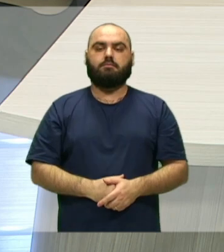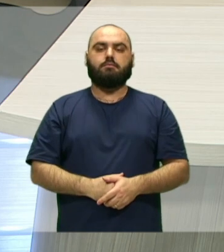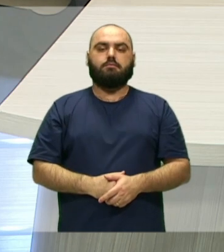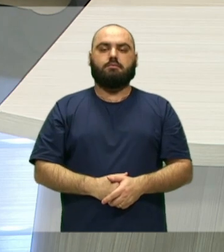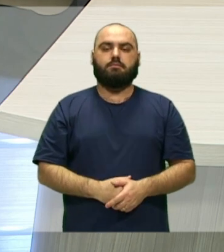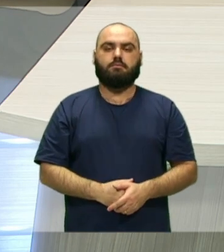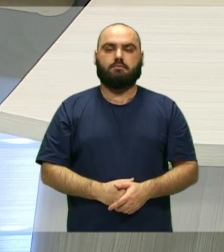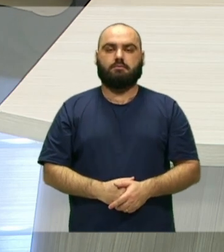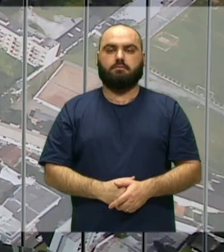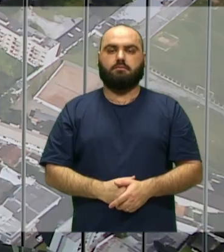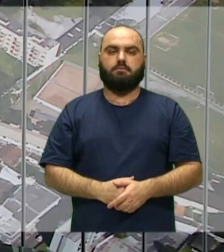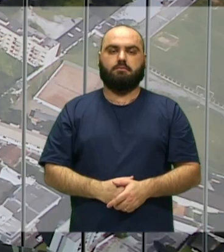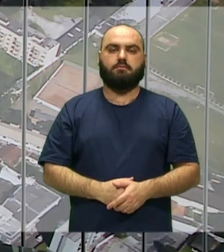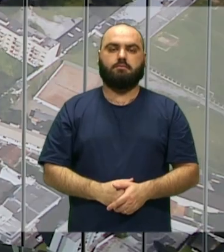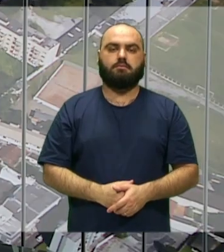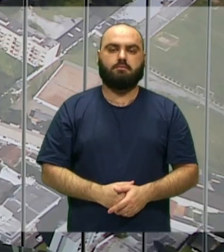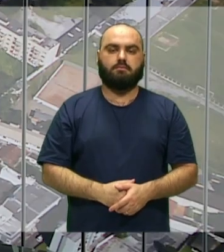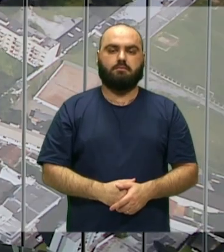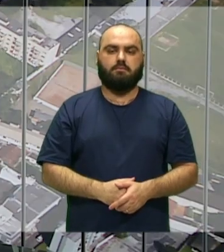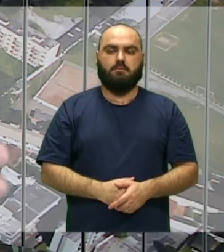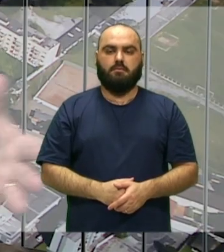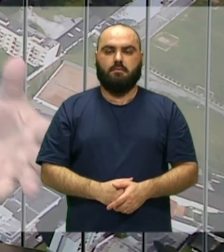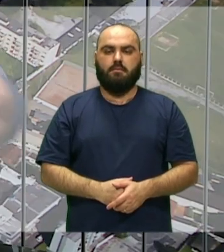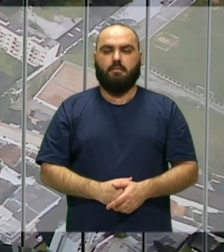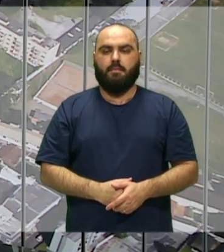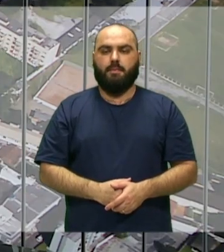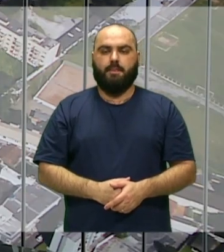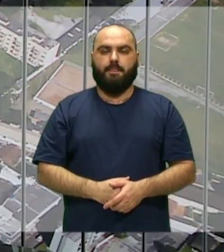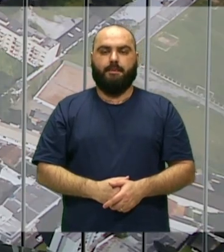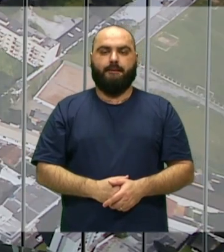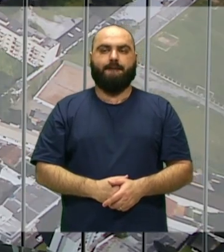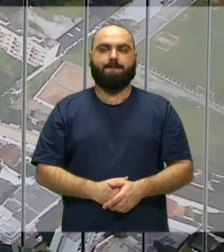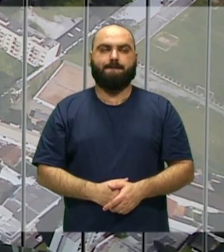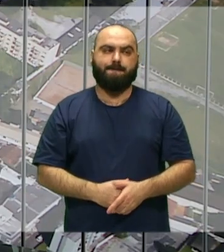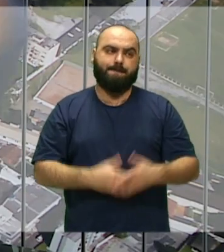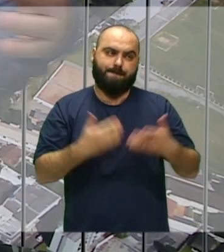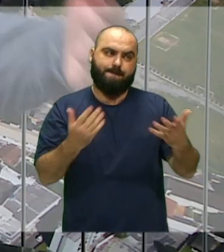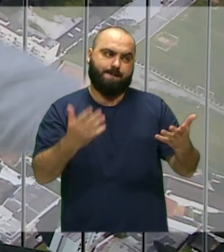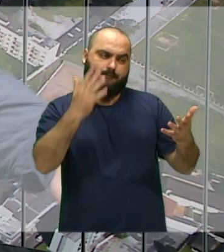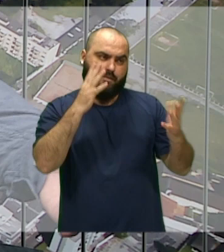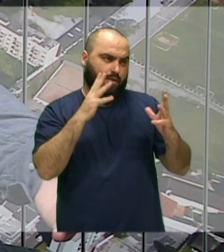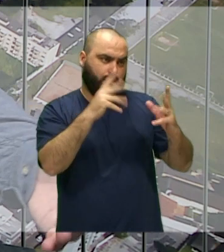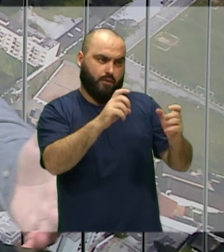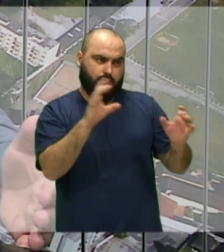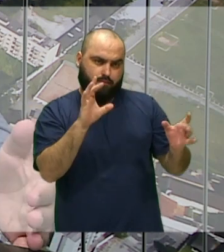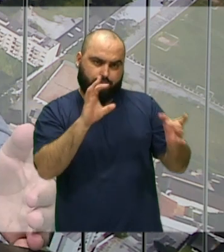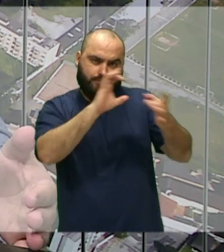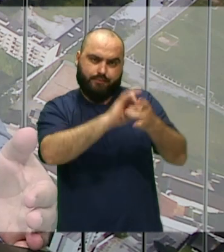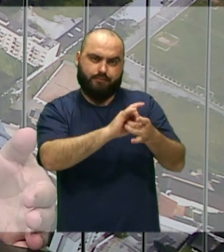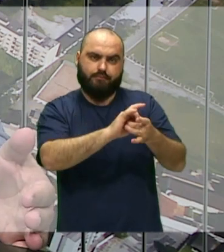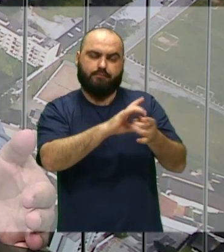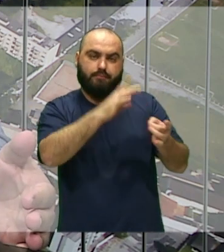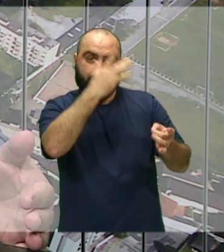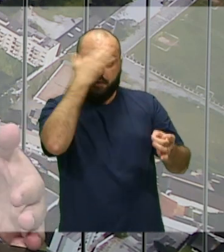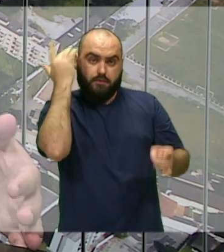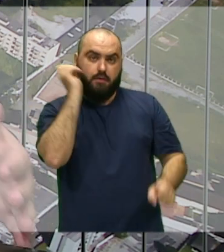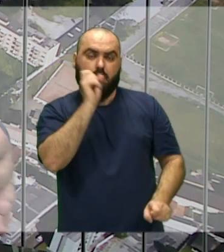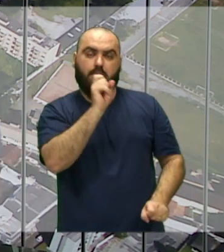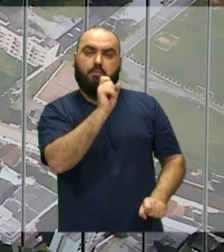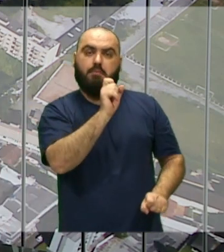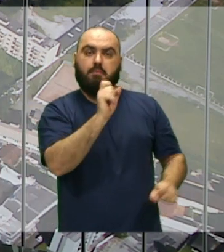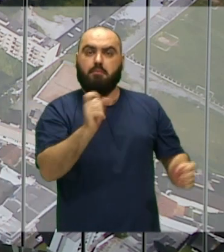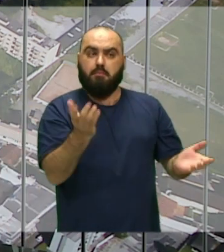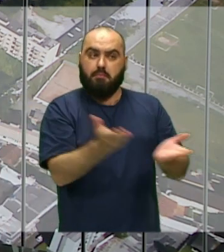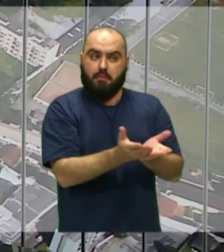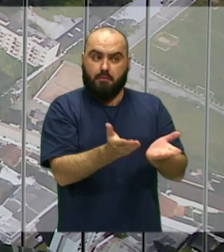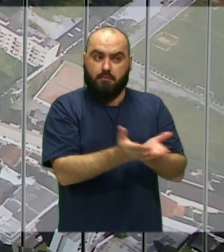e até porque são objetivos lógico todos se complementam mas tem desde redução da pobreza a igualdade de